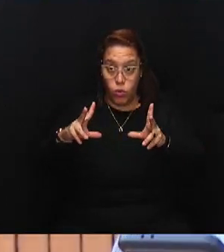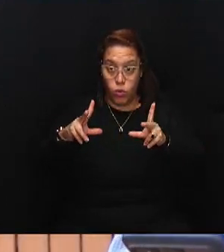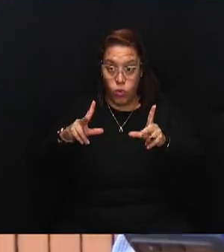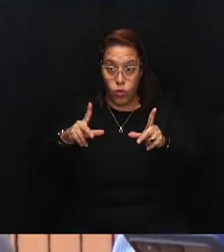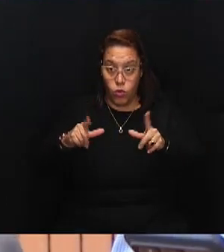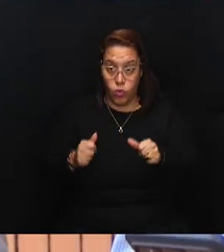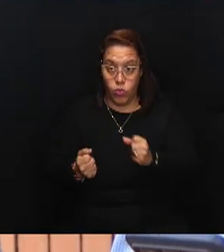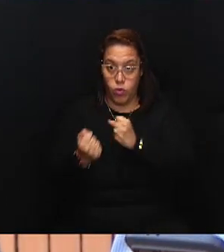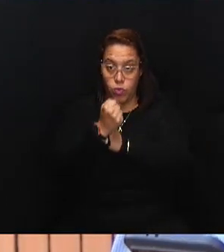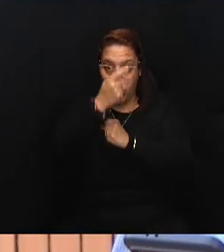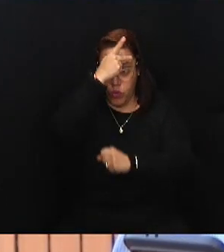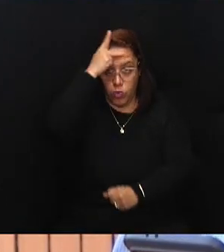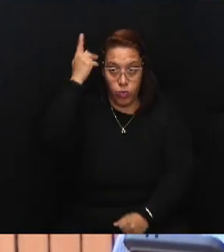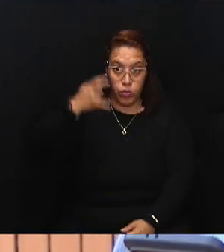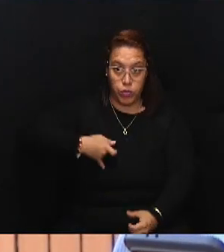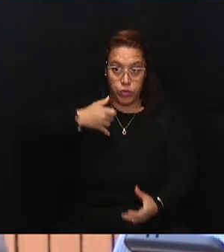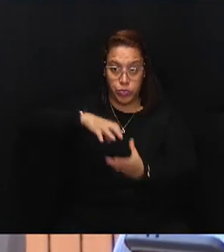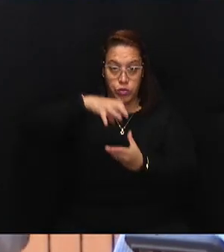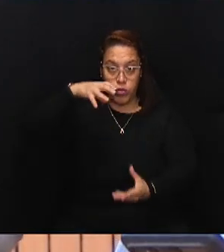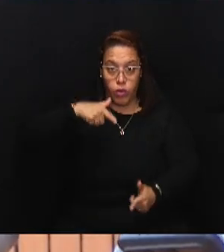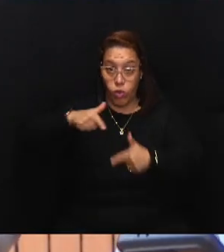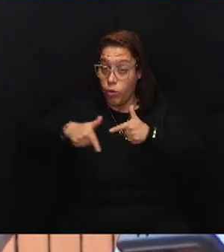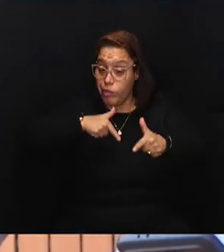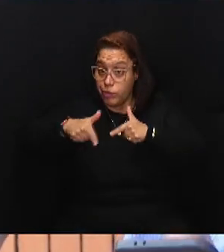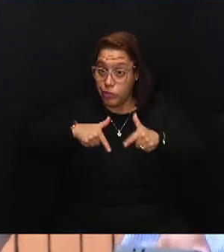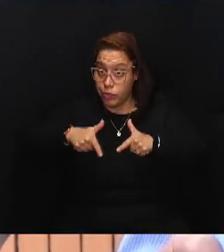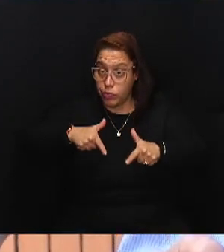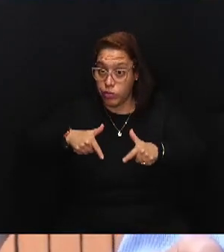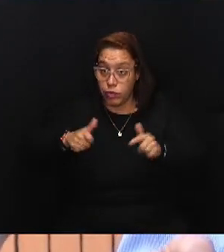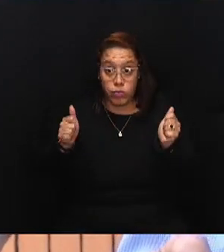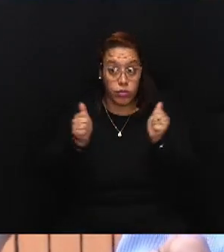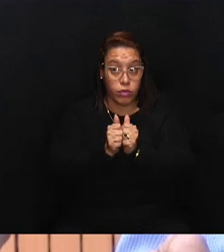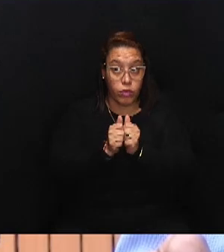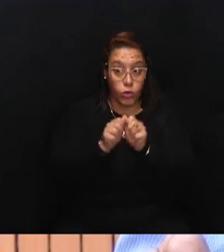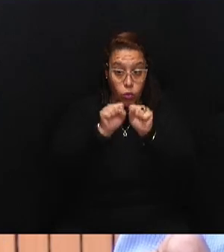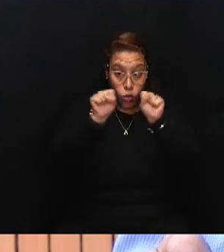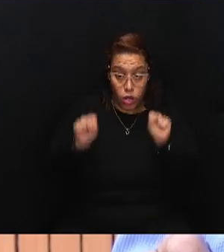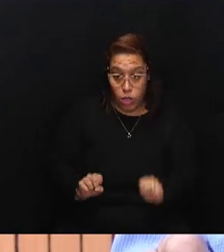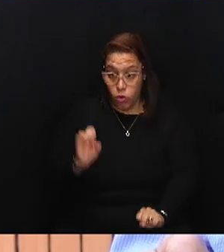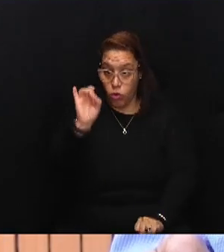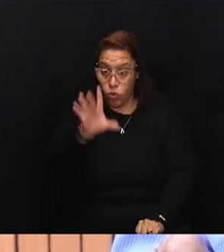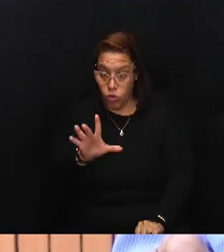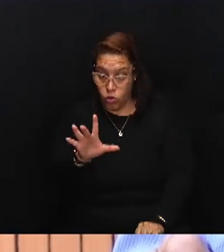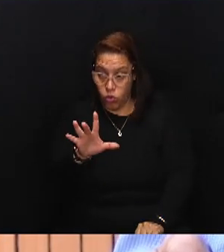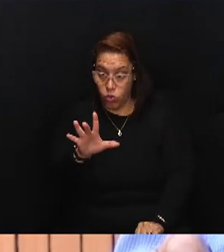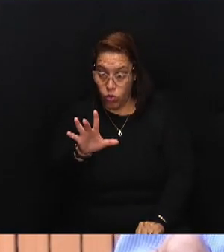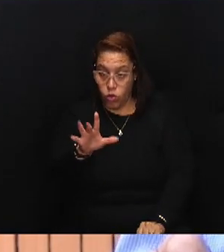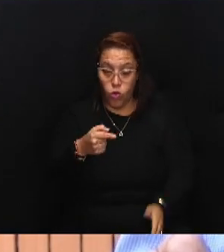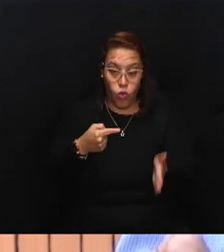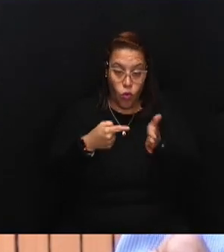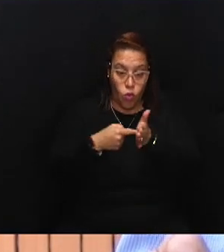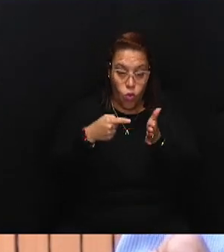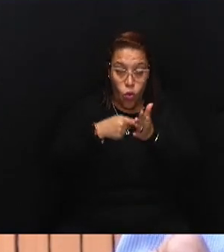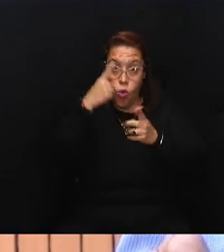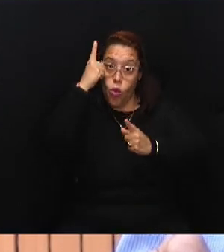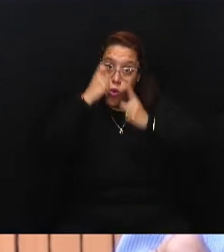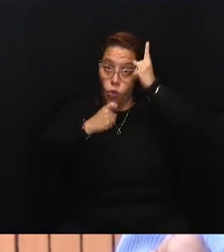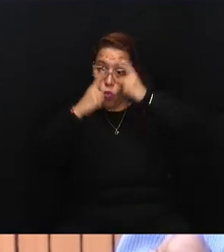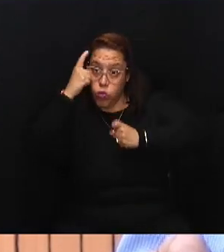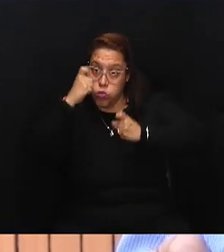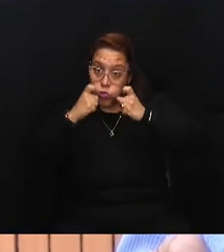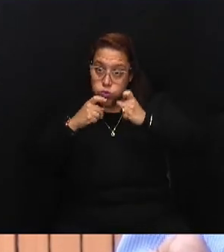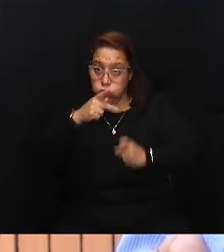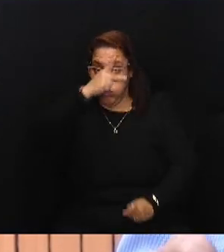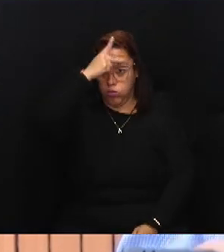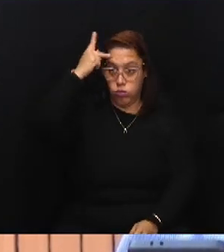que protegem o idoso e que tenha trabalhado em prol deles de forma unificada num sistema só. Quando houver algum tipo de violência, algum tipo de dano ao